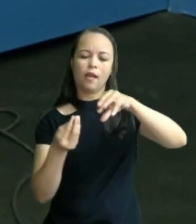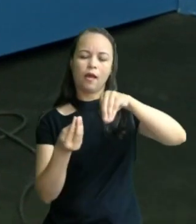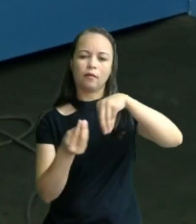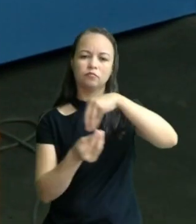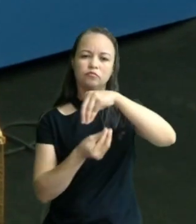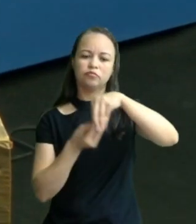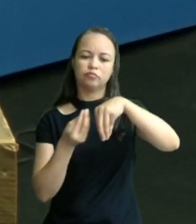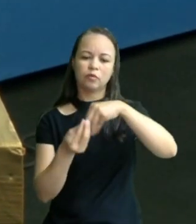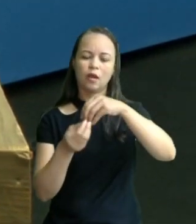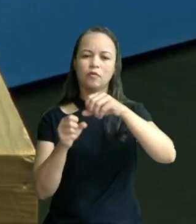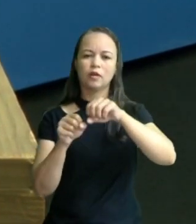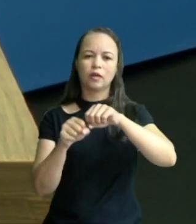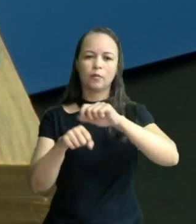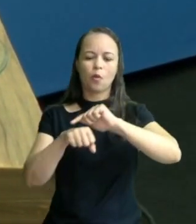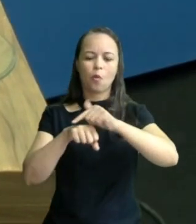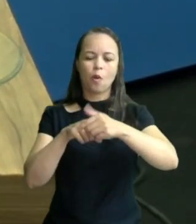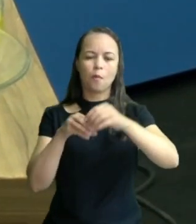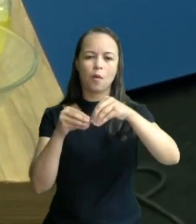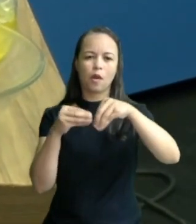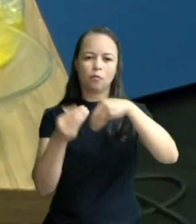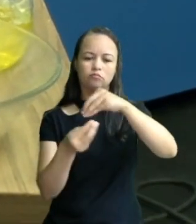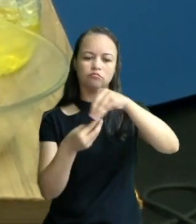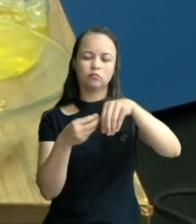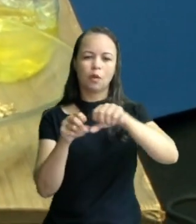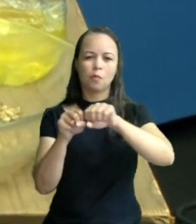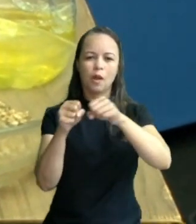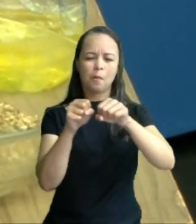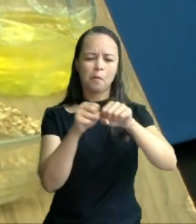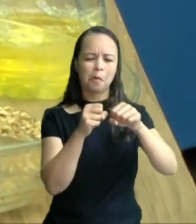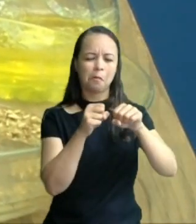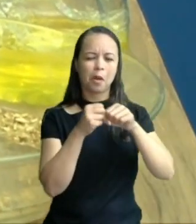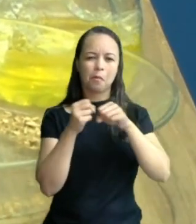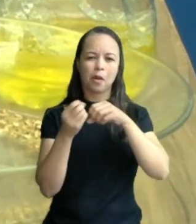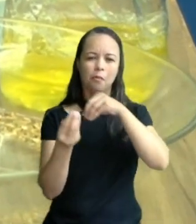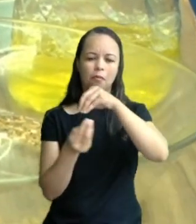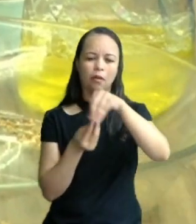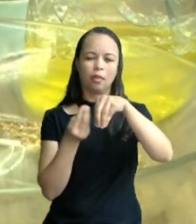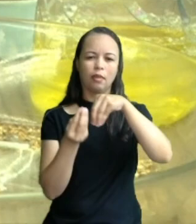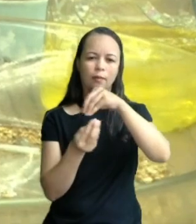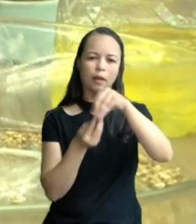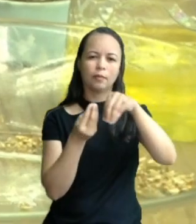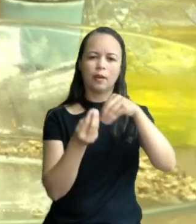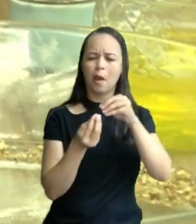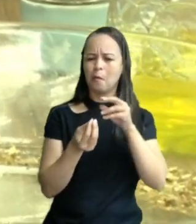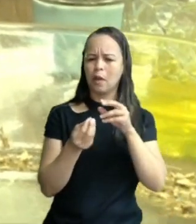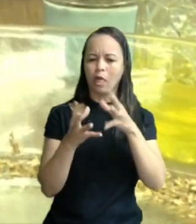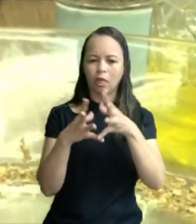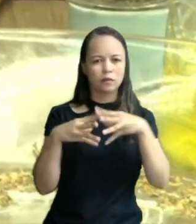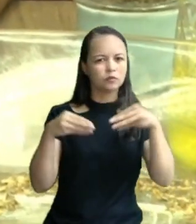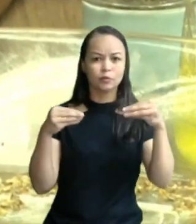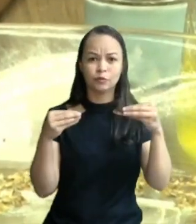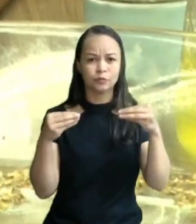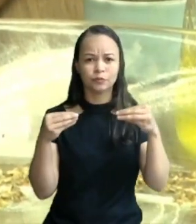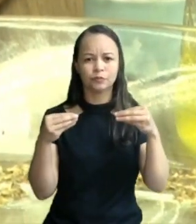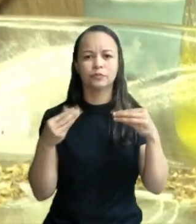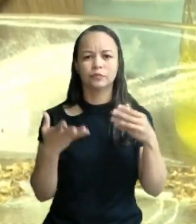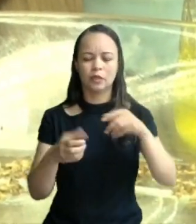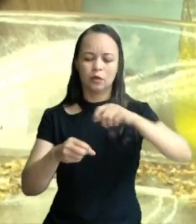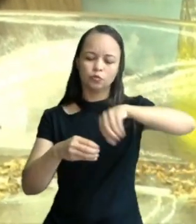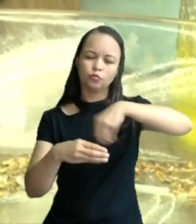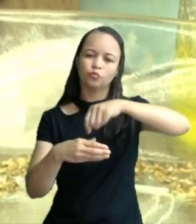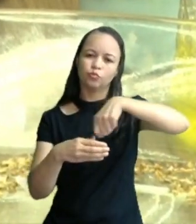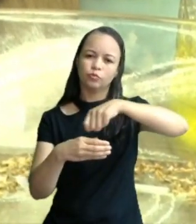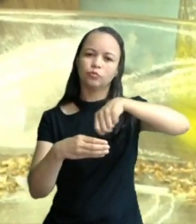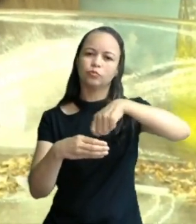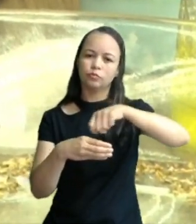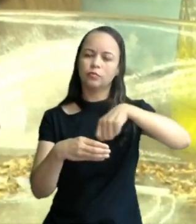vai quebrando esse açúcar em partículas tão pequenininhas que chega um momento que some, né? É